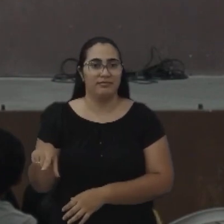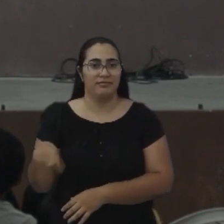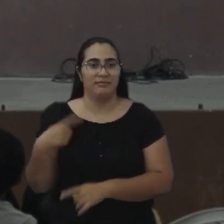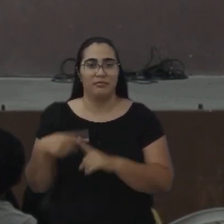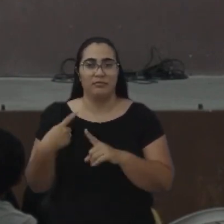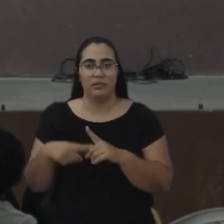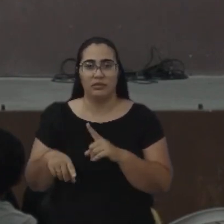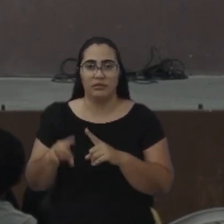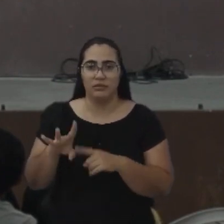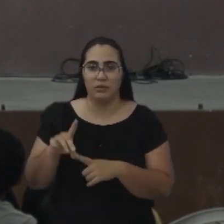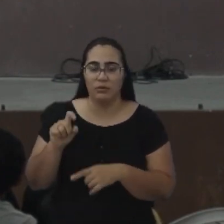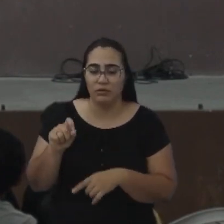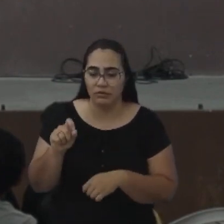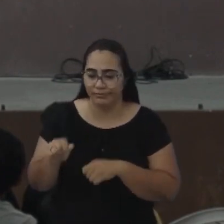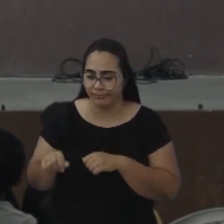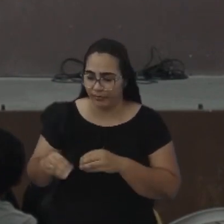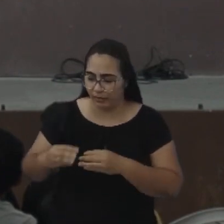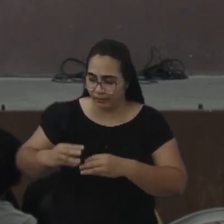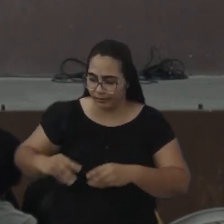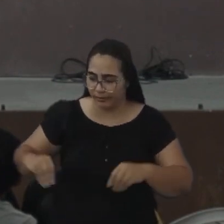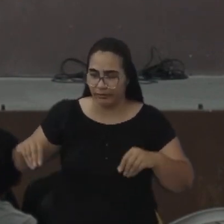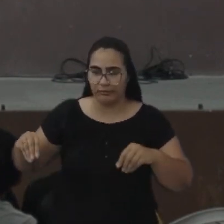ser solo ou terreno.